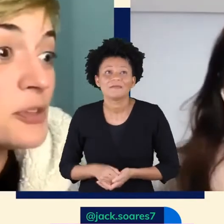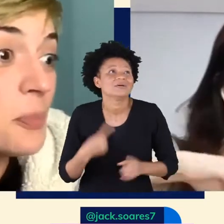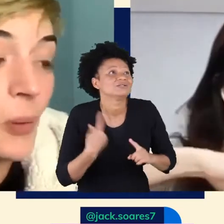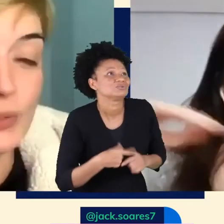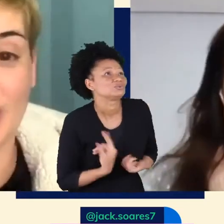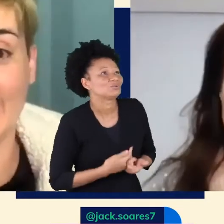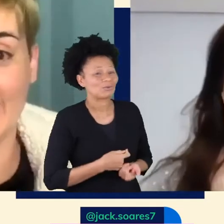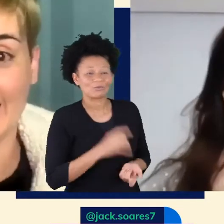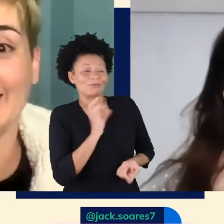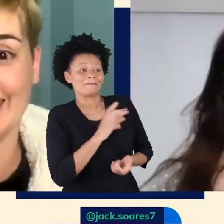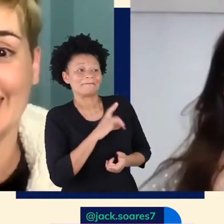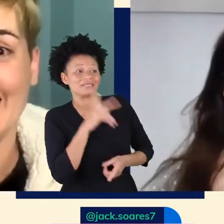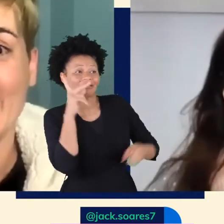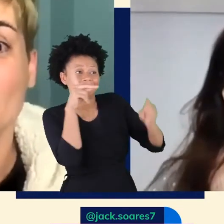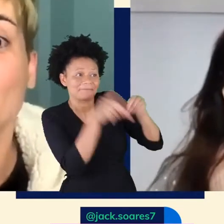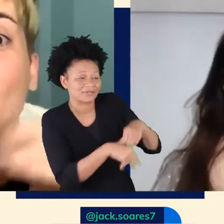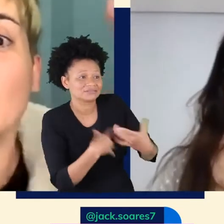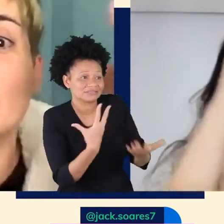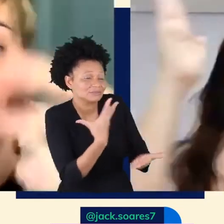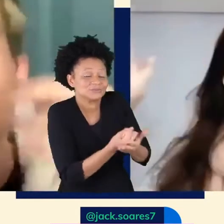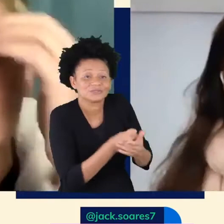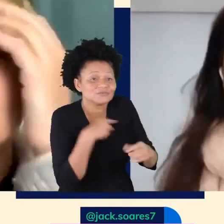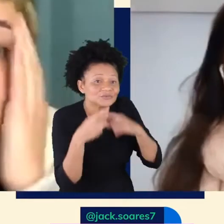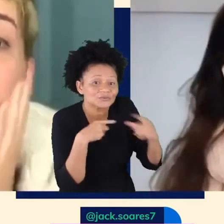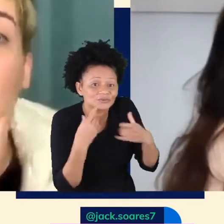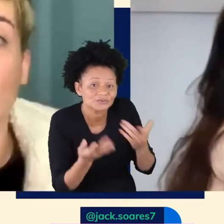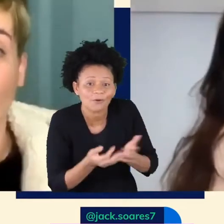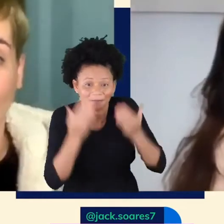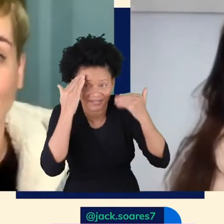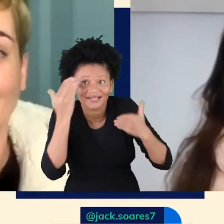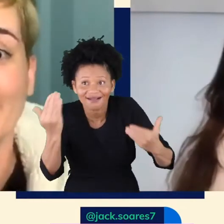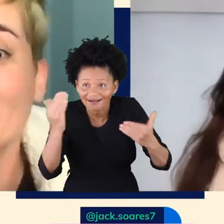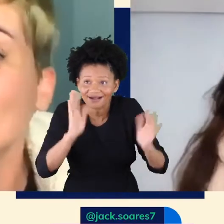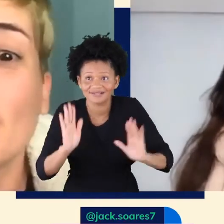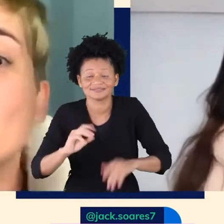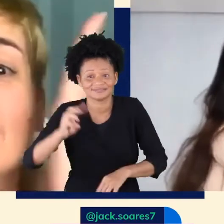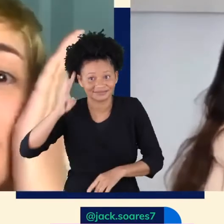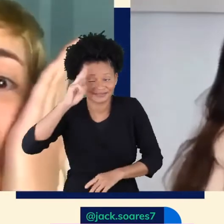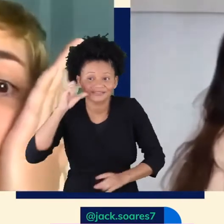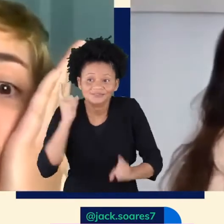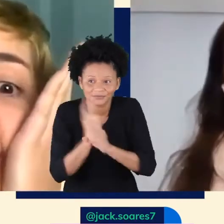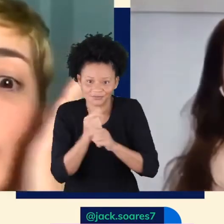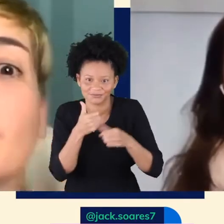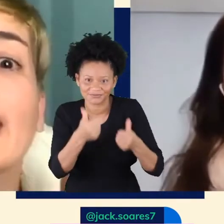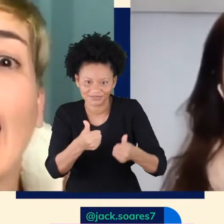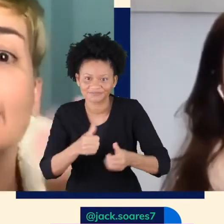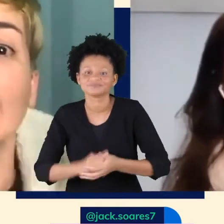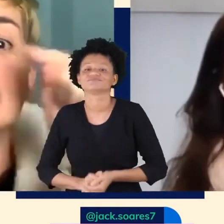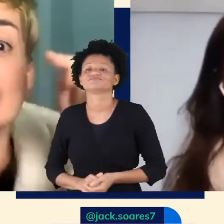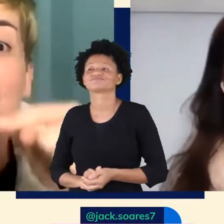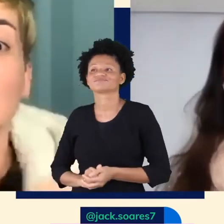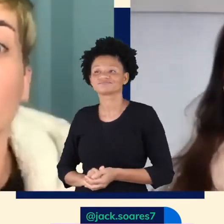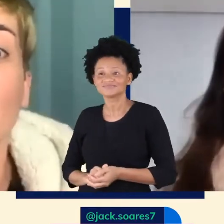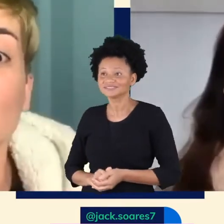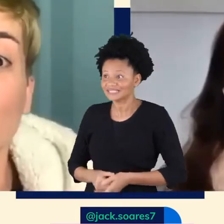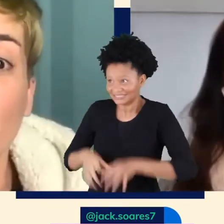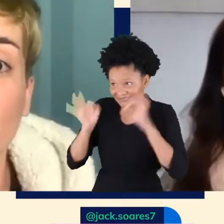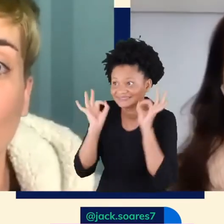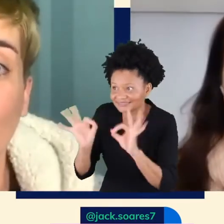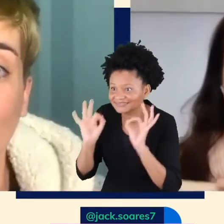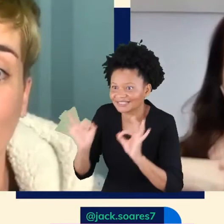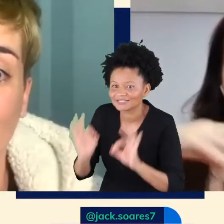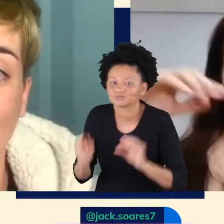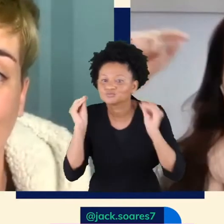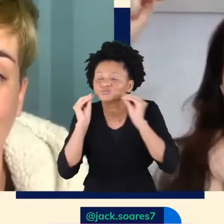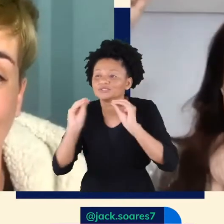A gente foca só nas perguntas. Eu só tô com medo que derrube e eu não consigo salvar. Vamos precisar terminar. Então tá Obrigada. bom. Terça que vem então, as tá bom.